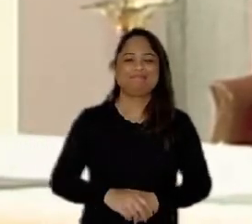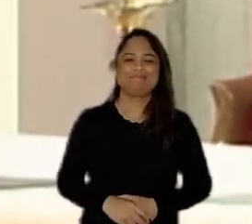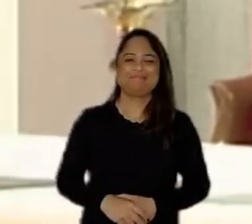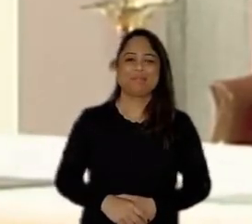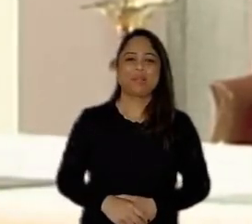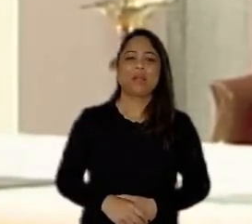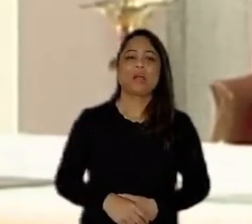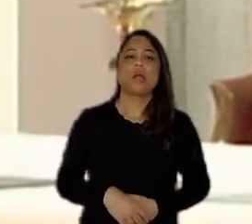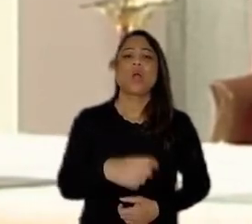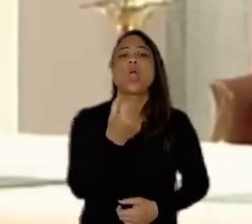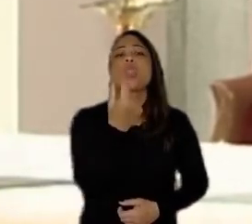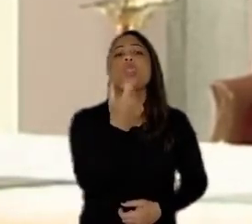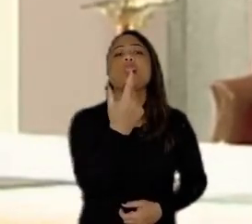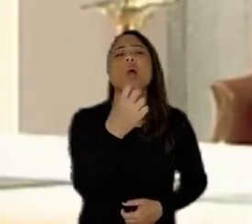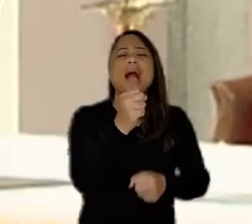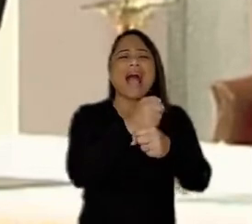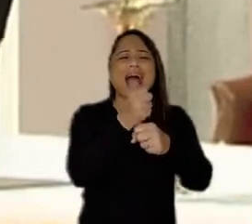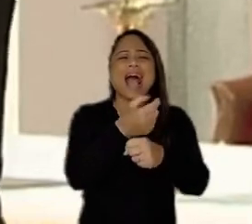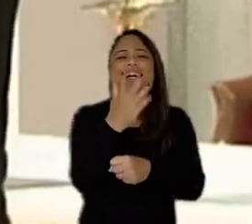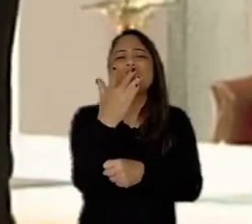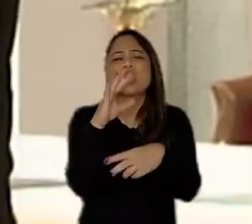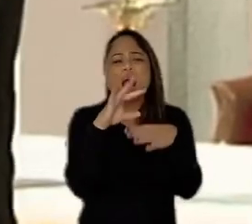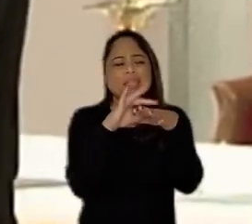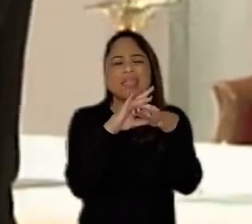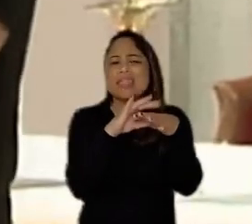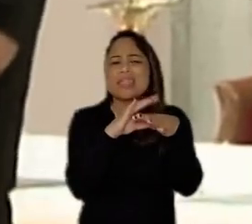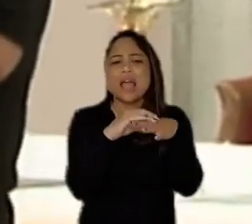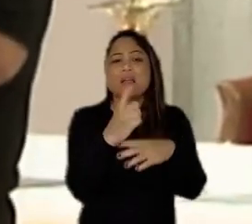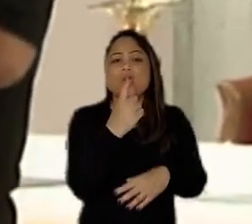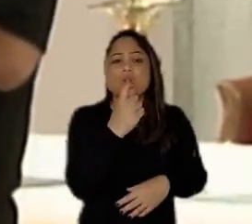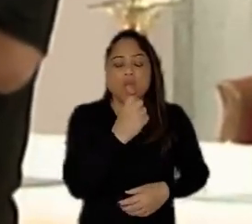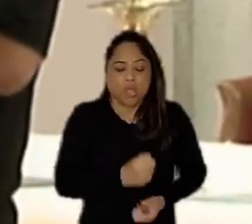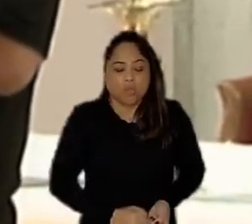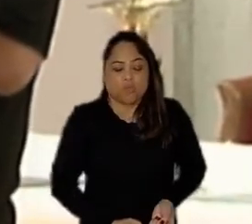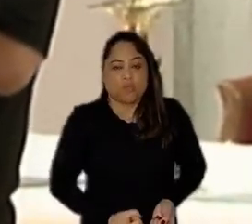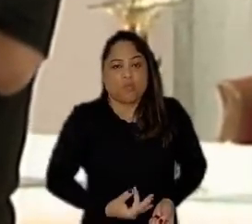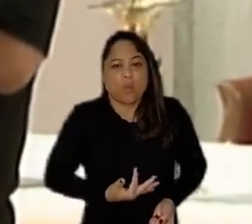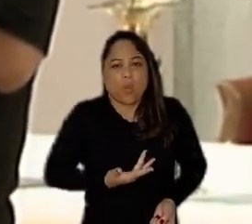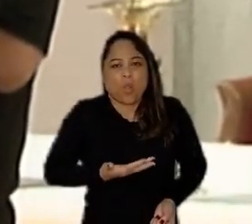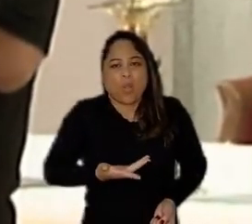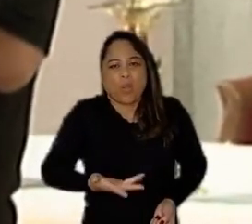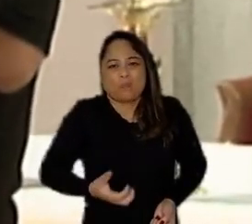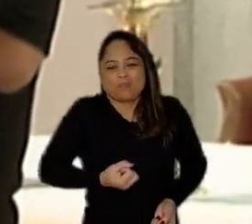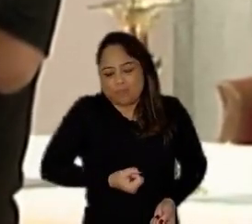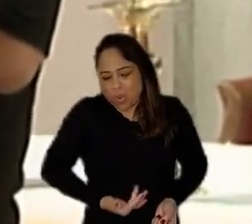que há 12 anos sofria de um fluxo de sangue.